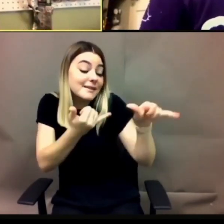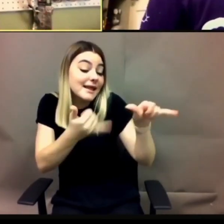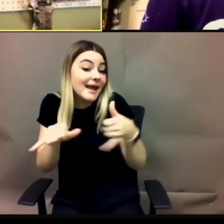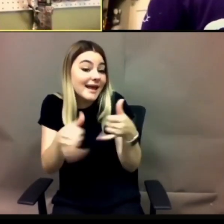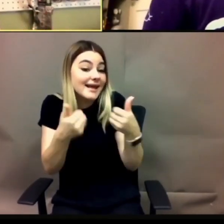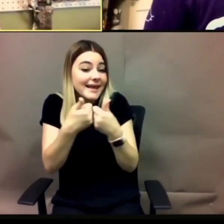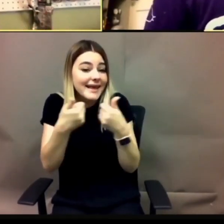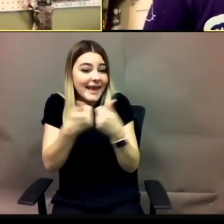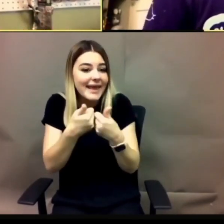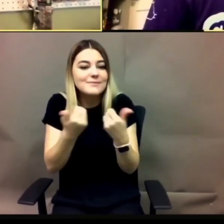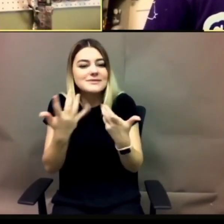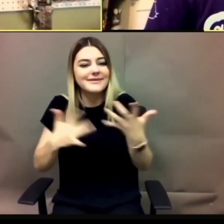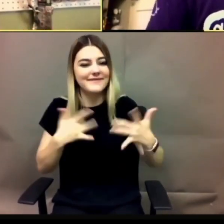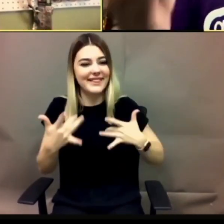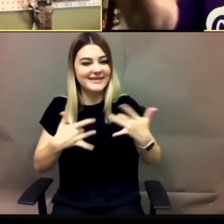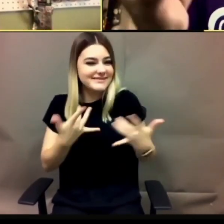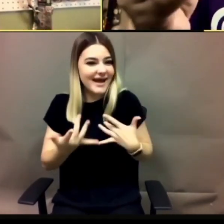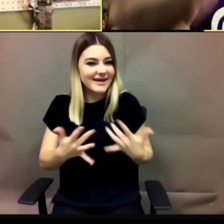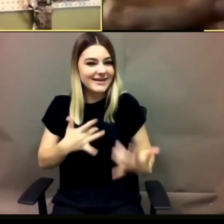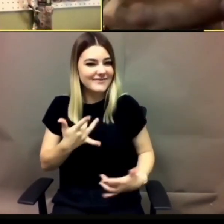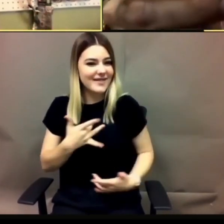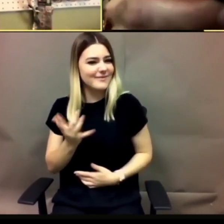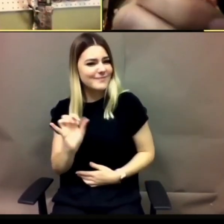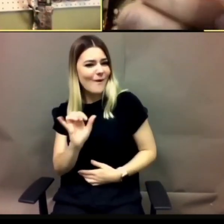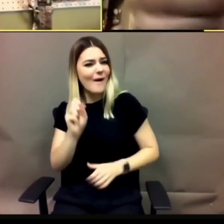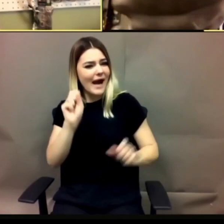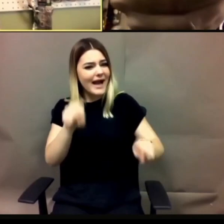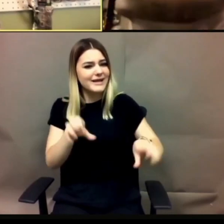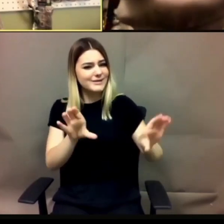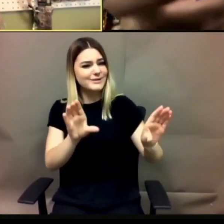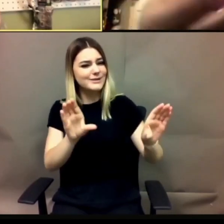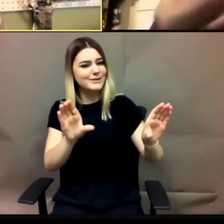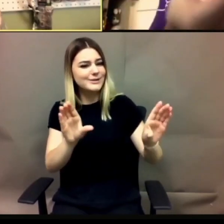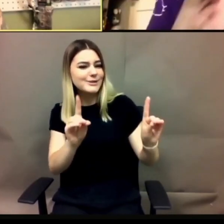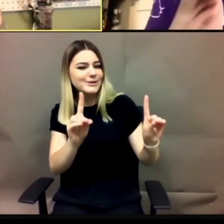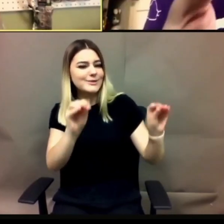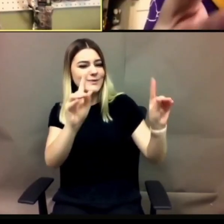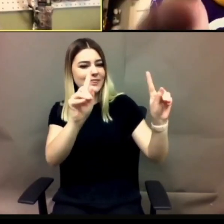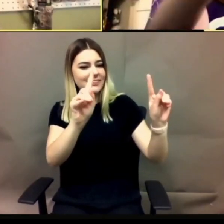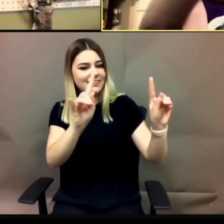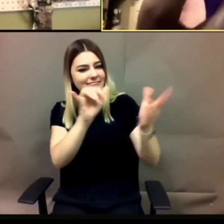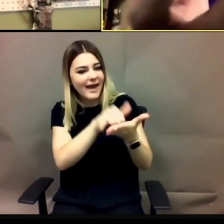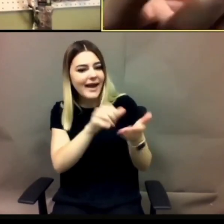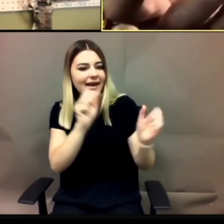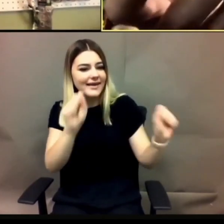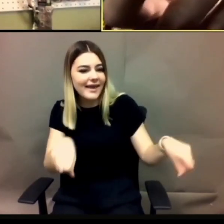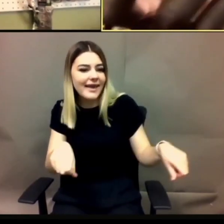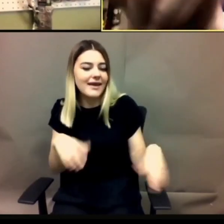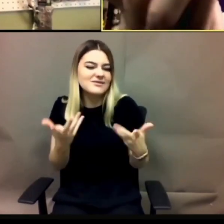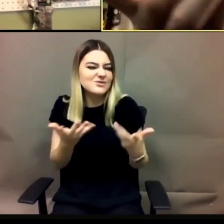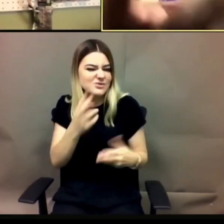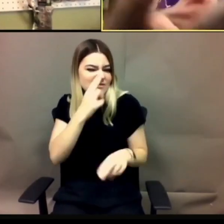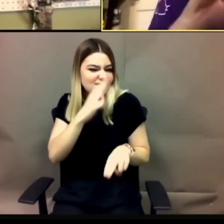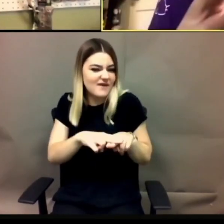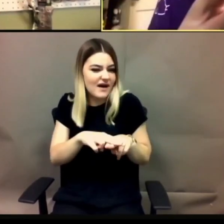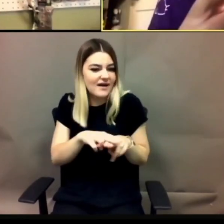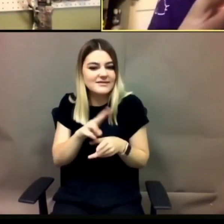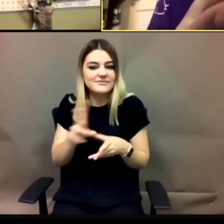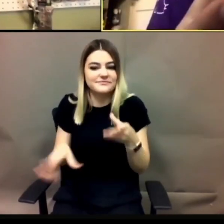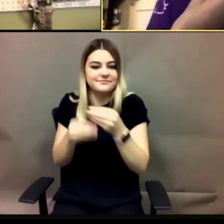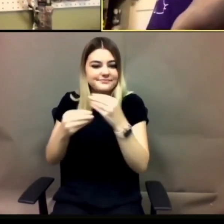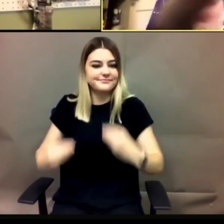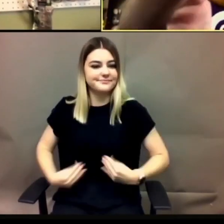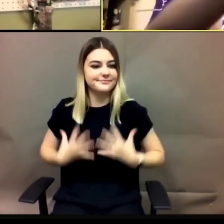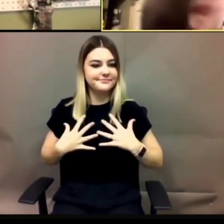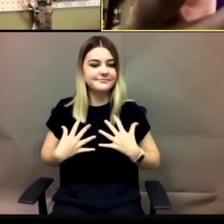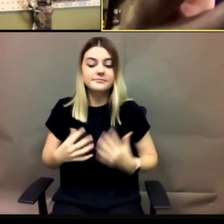aprender. E eles podem pensar, ok, eu também posso ser um inventor, eu posso criar alguma coisa. Aqui está o botãozinho. É